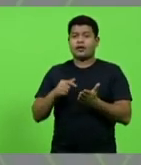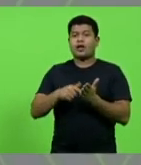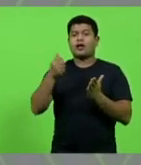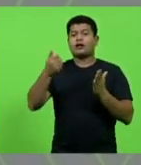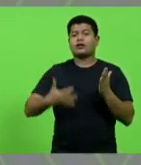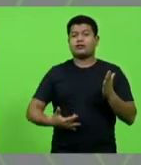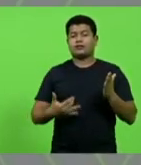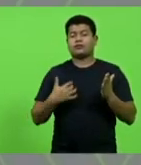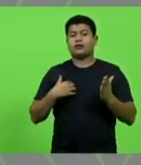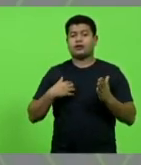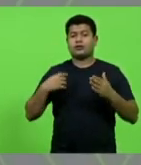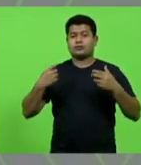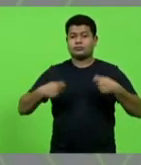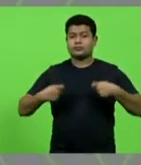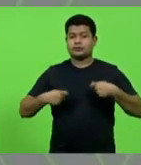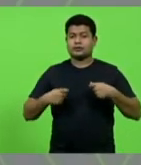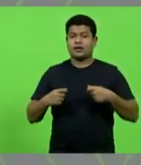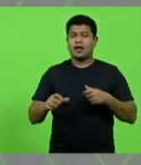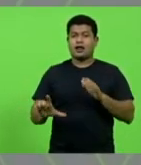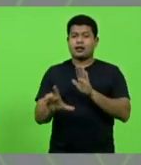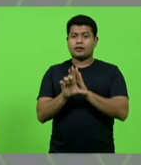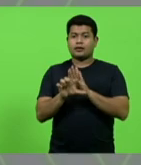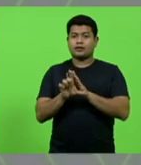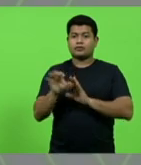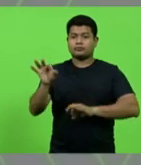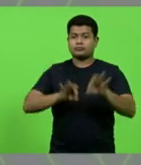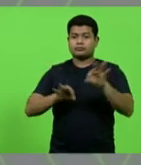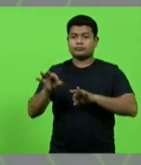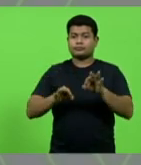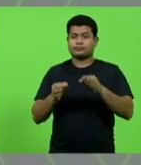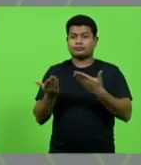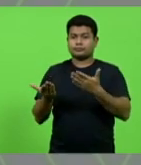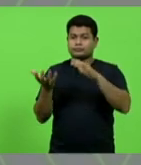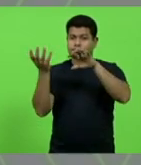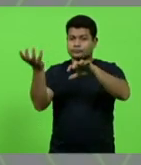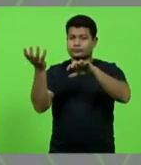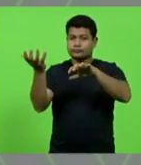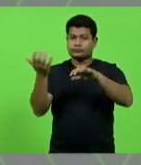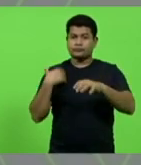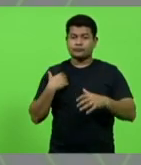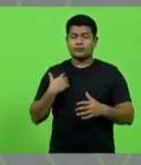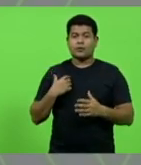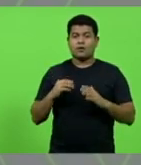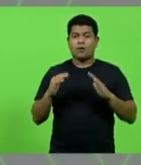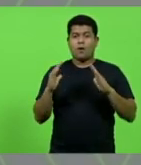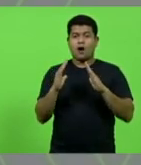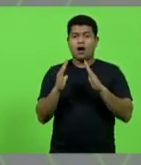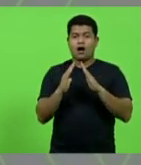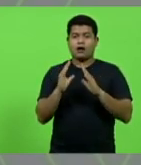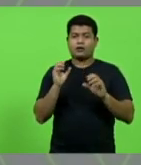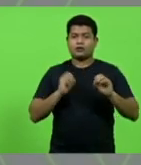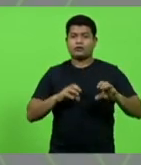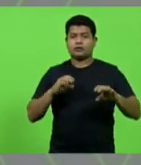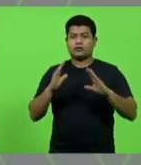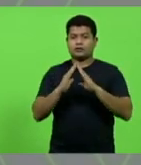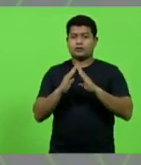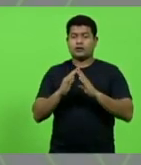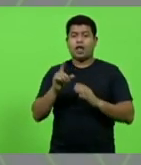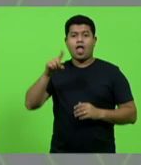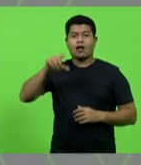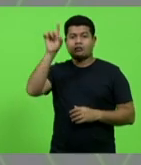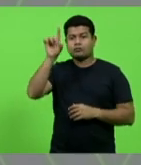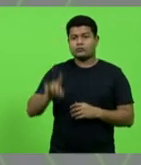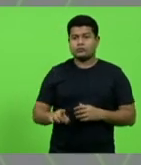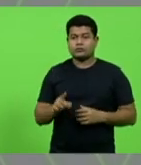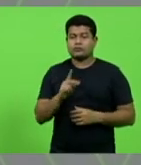necessidade de lei formal editada pelo Congresso Nacional para regulamentar o ensino domiciliar. O ensino domiciliar não é um direito público subjetivo do aluno ou de sua